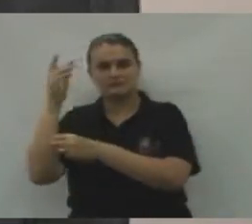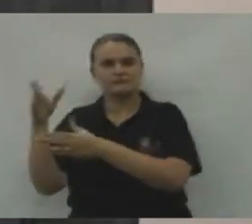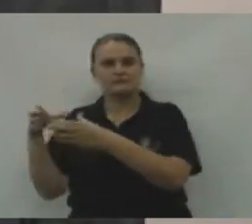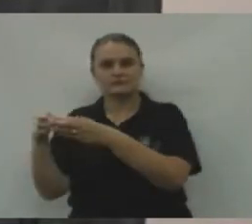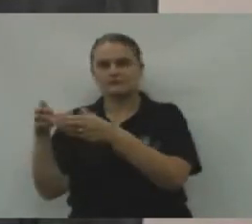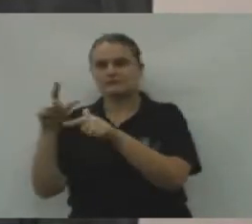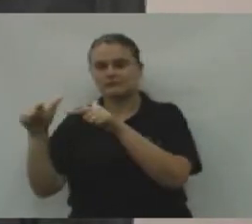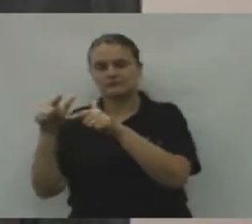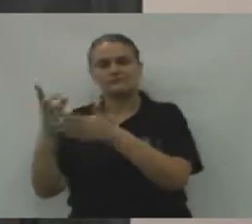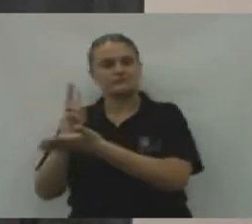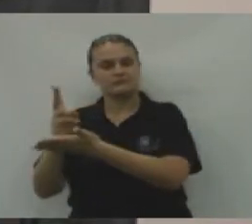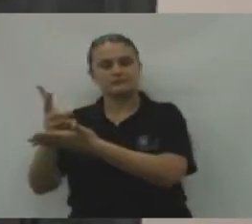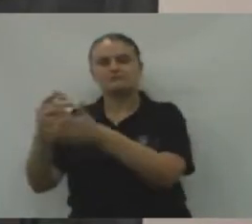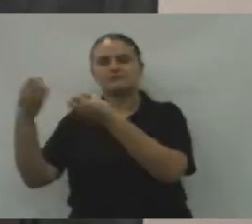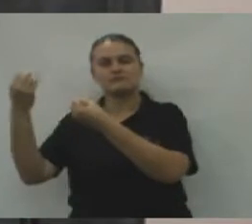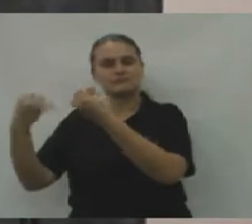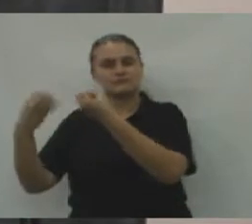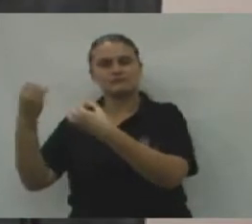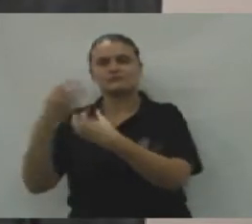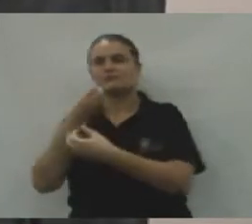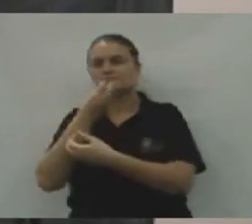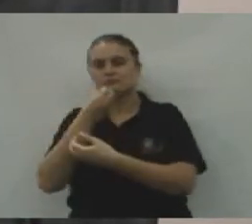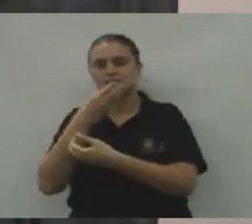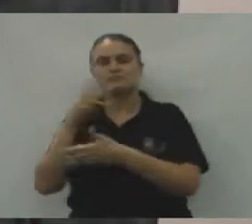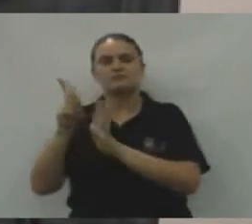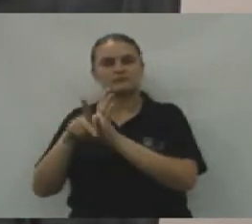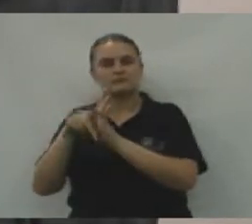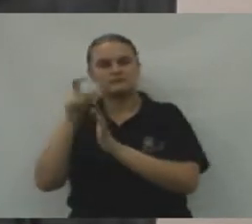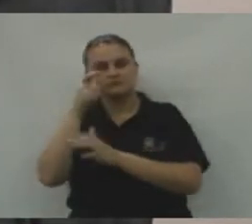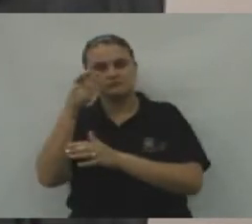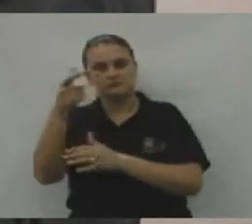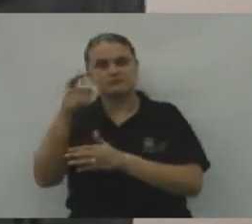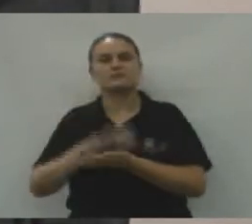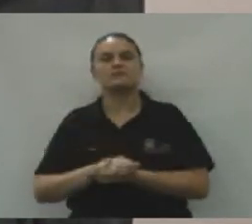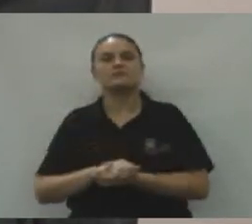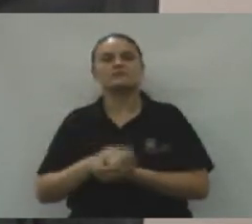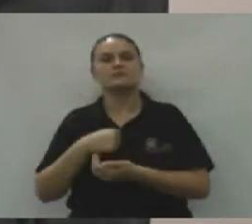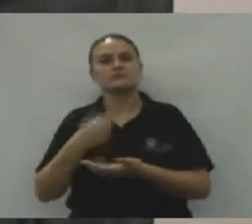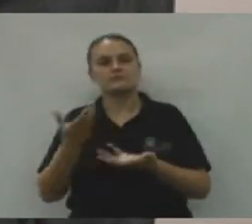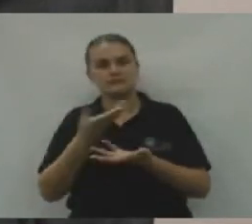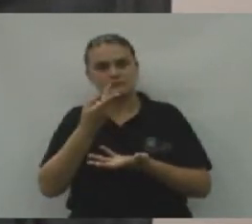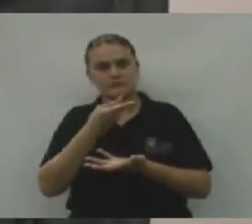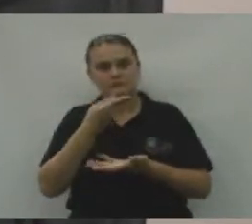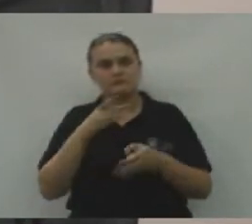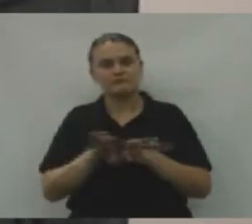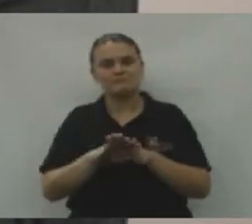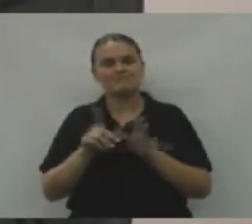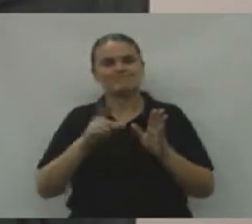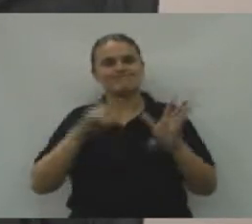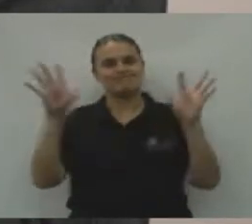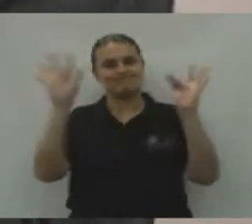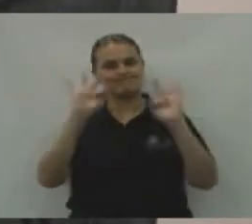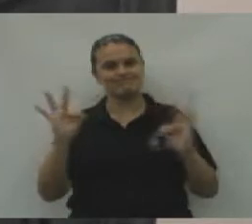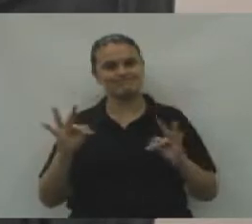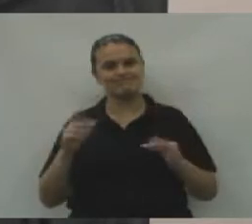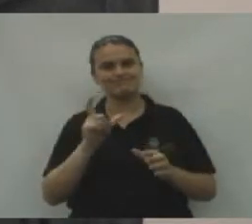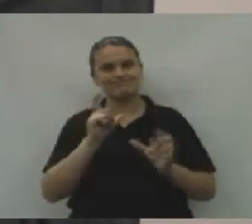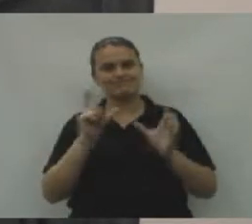trazem conhecimento e trazem explanações muito pertinentes e interessantes. Eu quero dizer também, fico feliz com a palavra dos